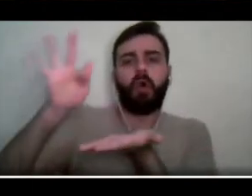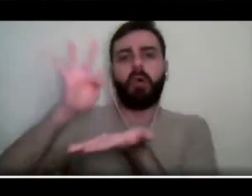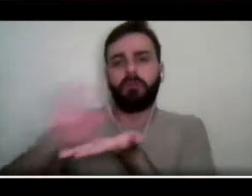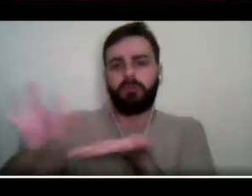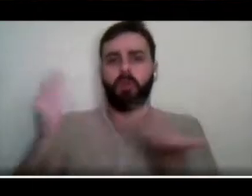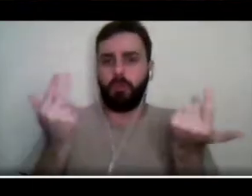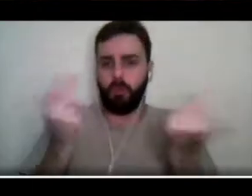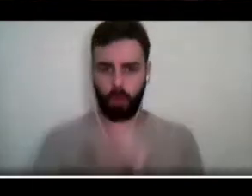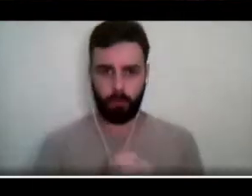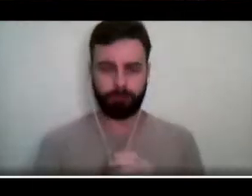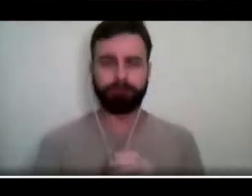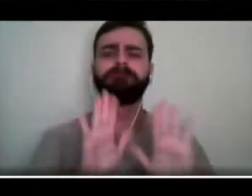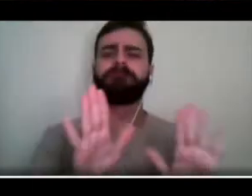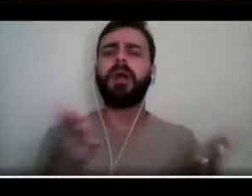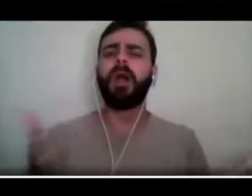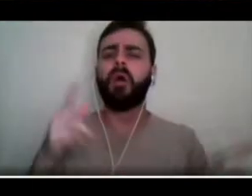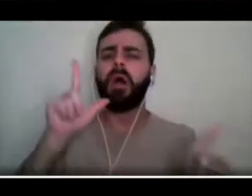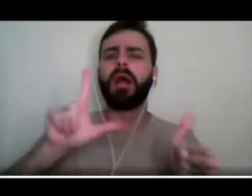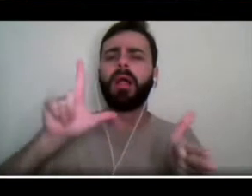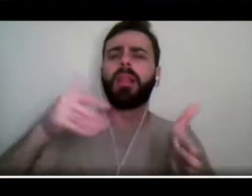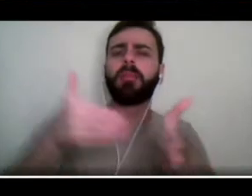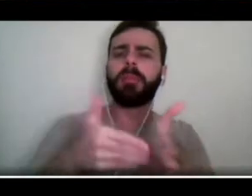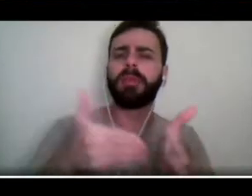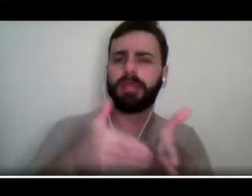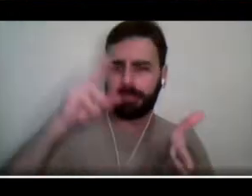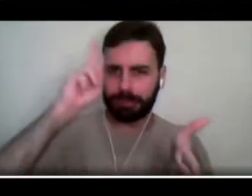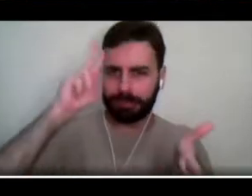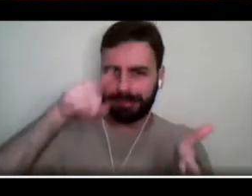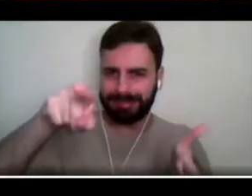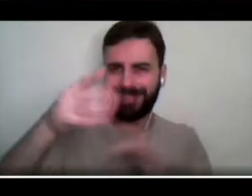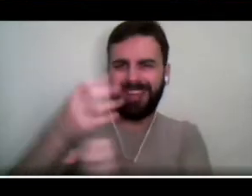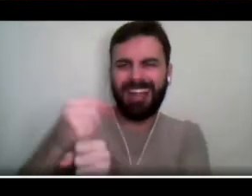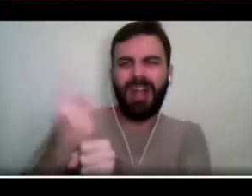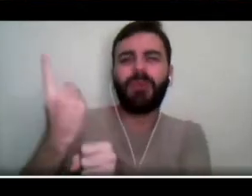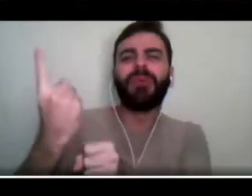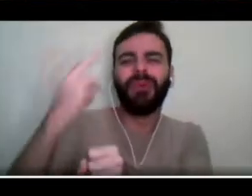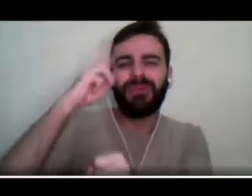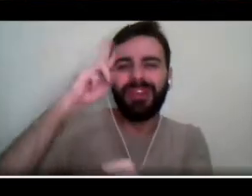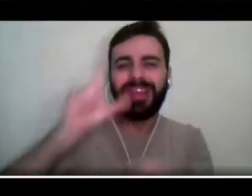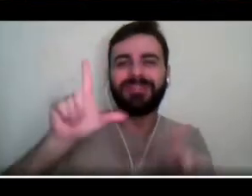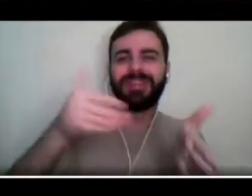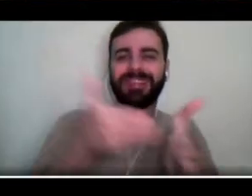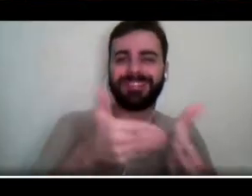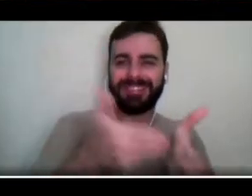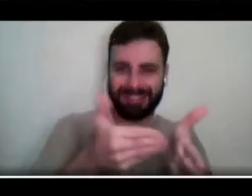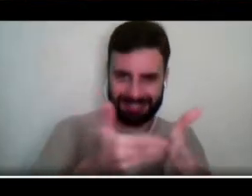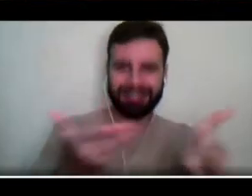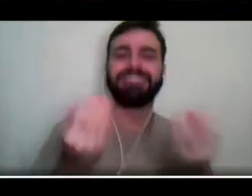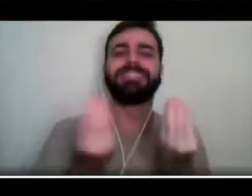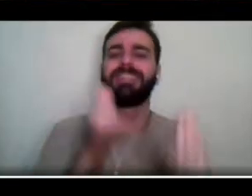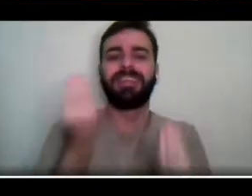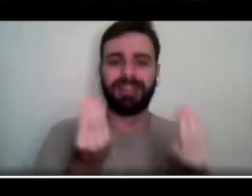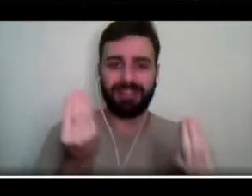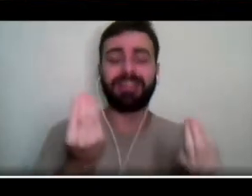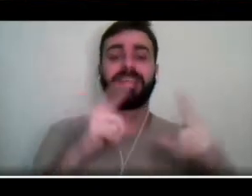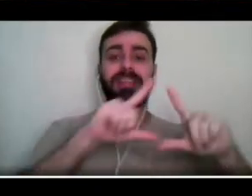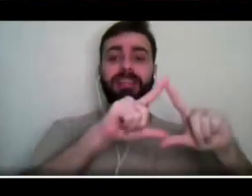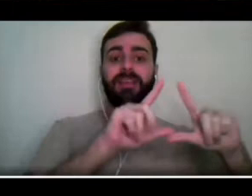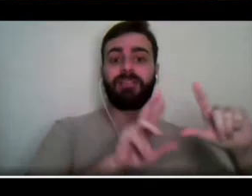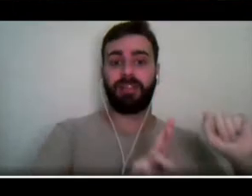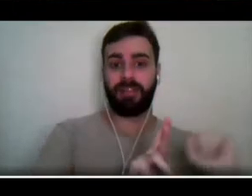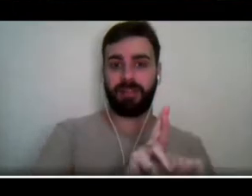Quando a gente toma o limite, né? Lembra, quando a gente toma o limite de